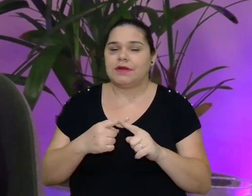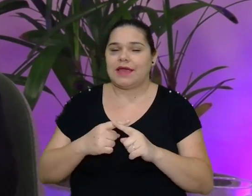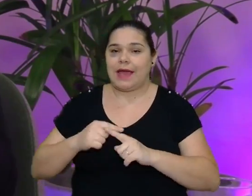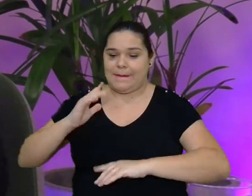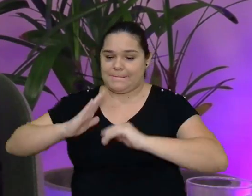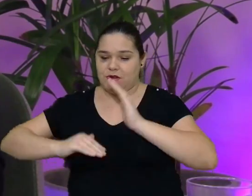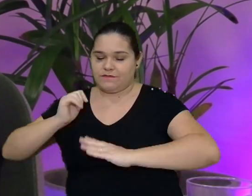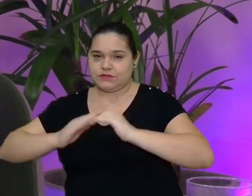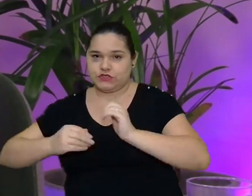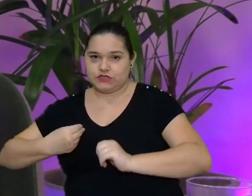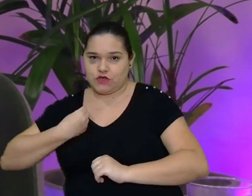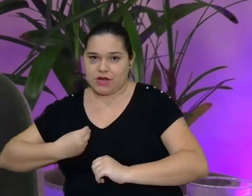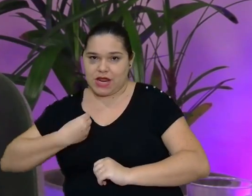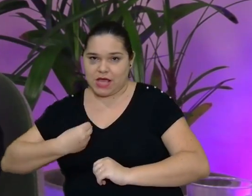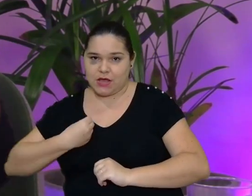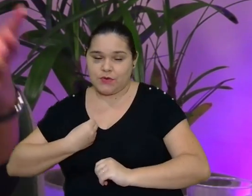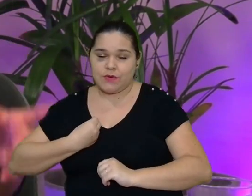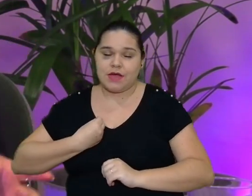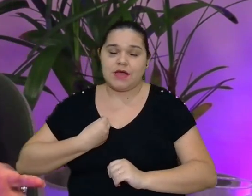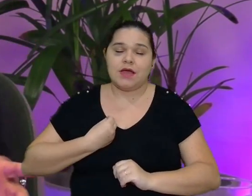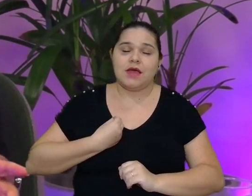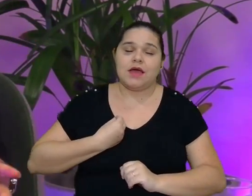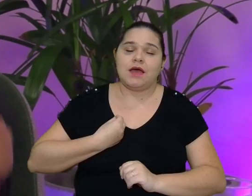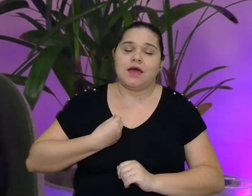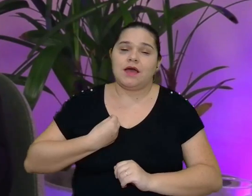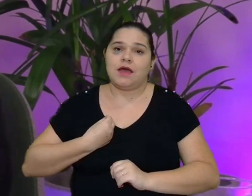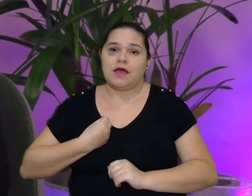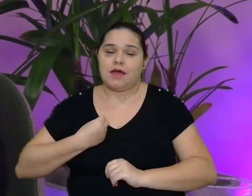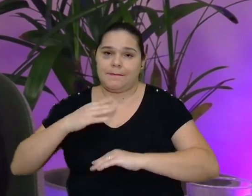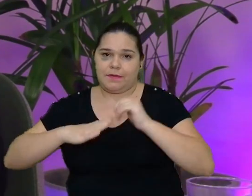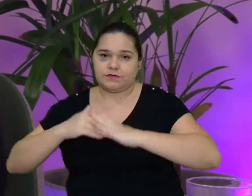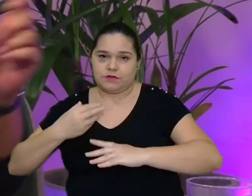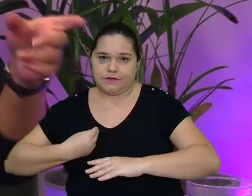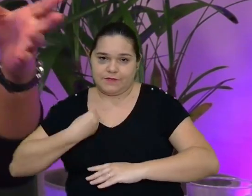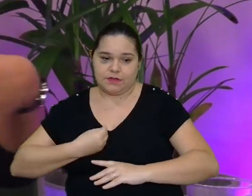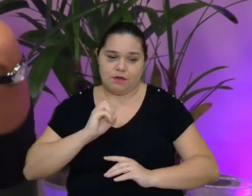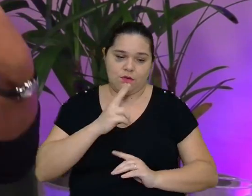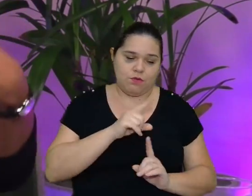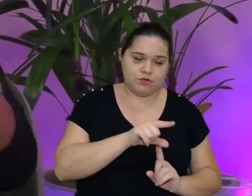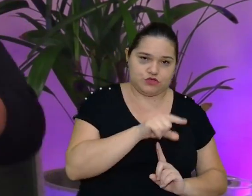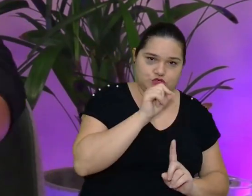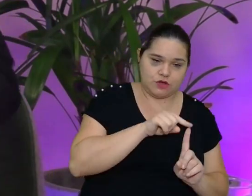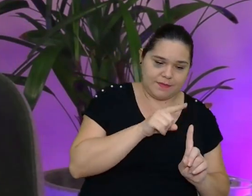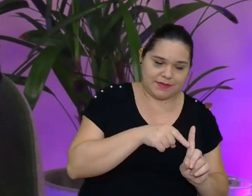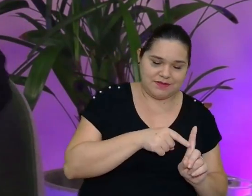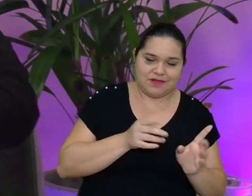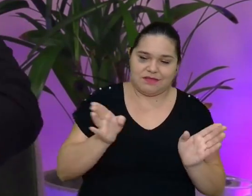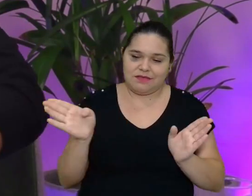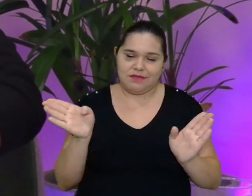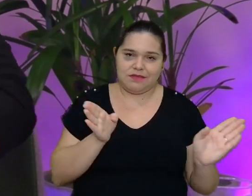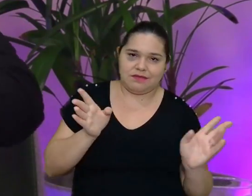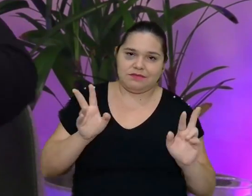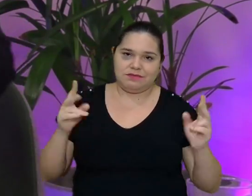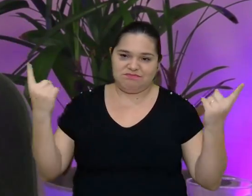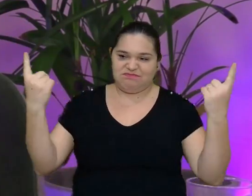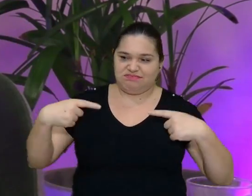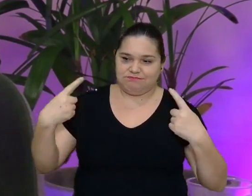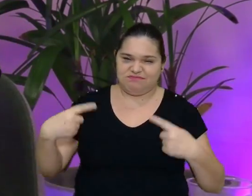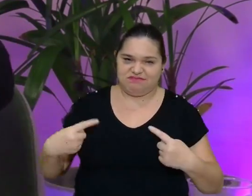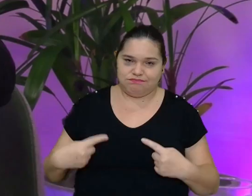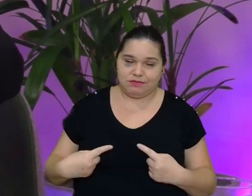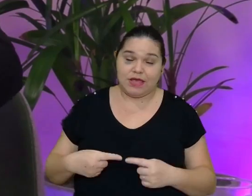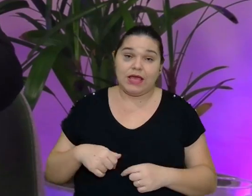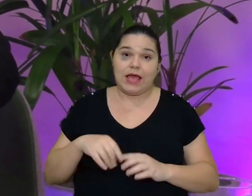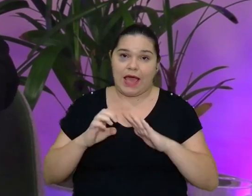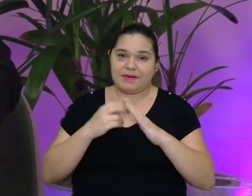ser escolhas antagônicas, as mulheres ou vão ter que ser mães ou vão ter que ser profissionais. E aí as empresas falam, eu tô te dando esse benefício aqui, então você vai ser